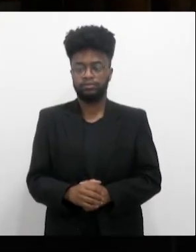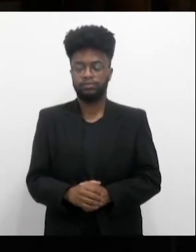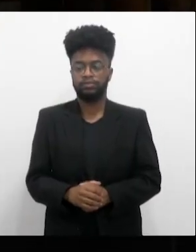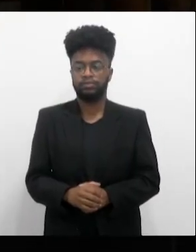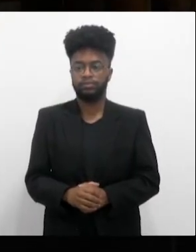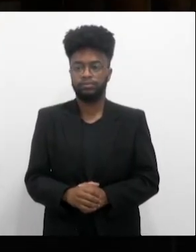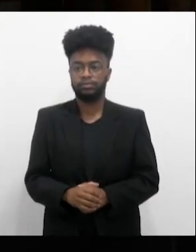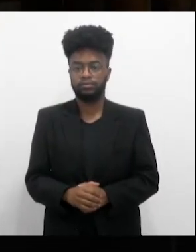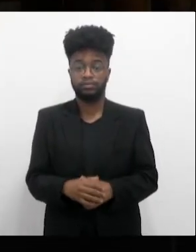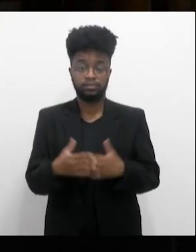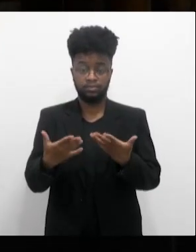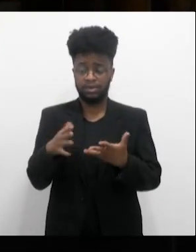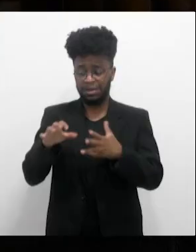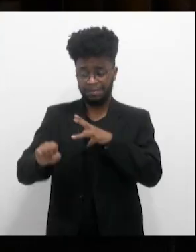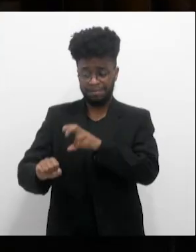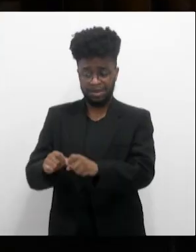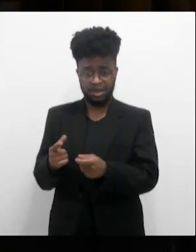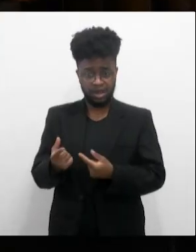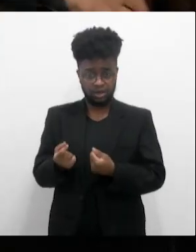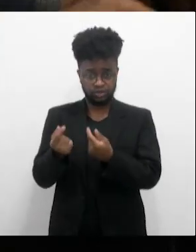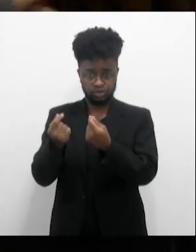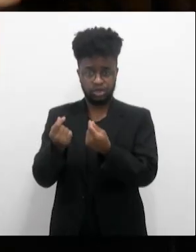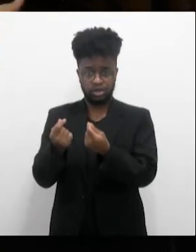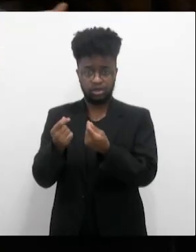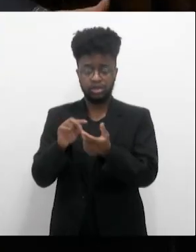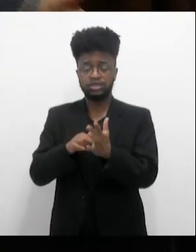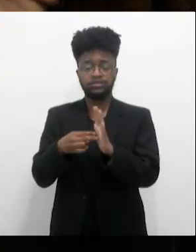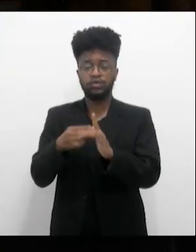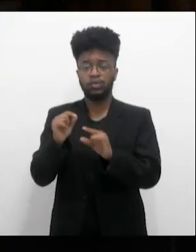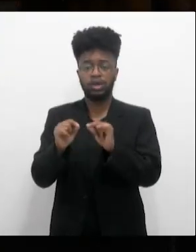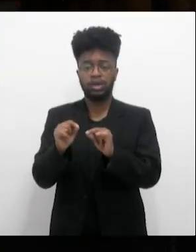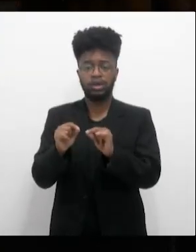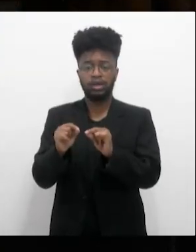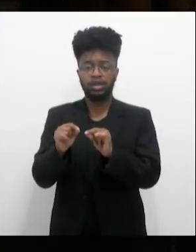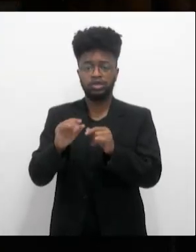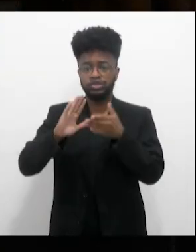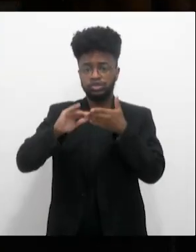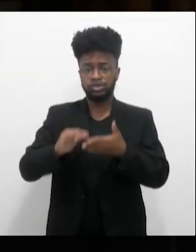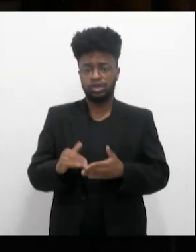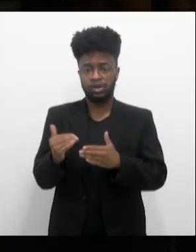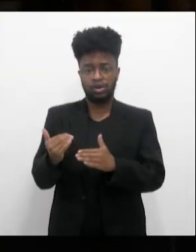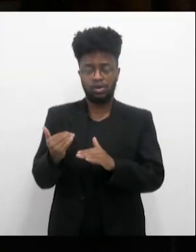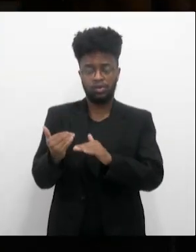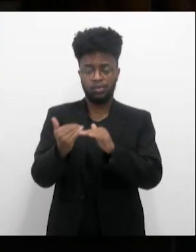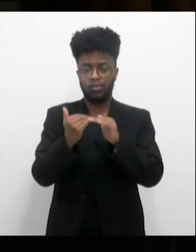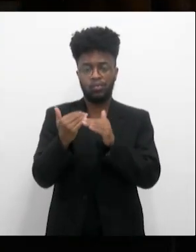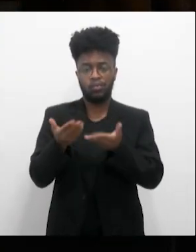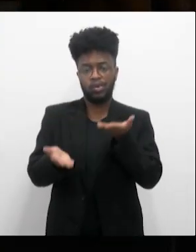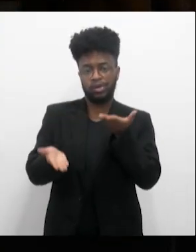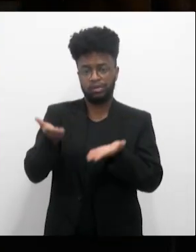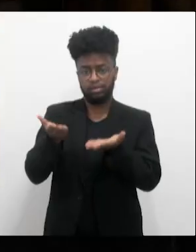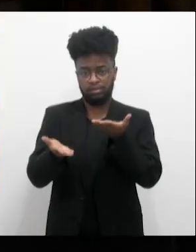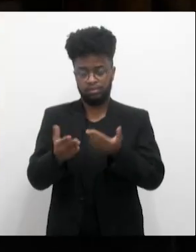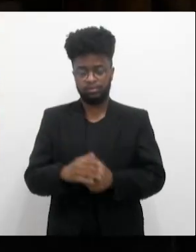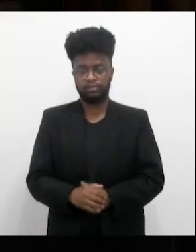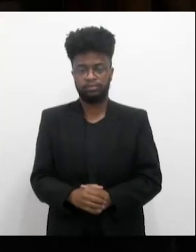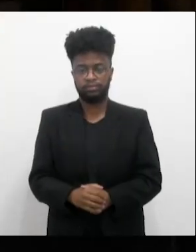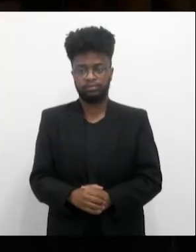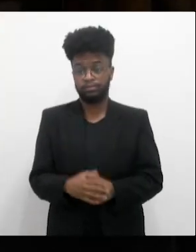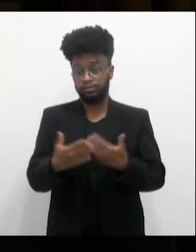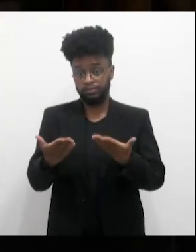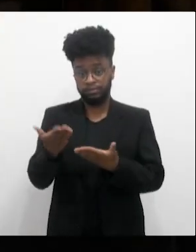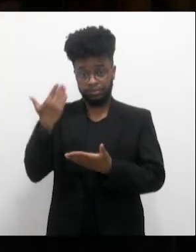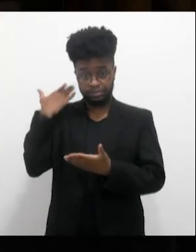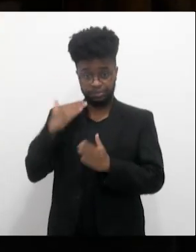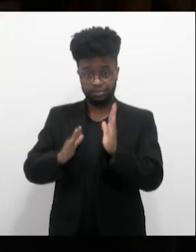Ora, meter a mão desse dinheiro é desequilibrar totalmente o fundo. E que, no